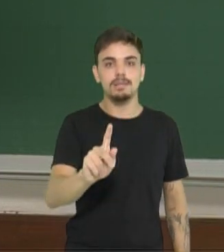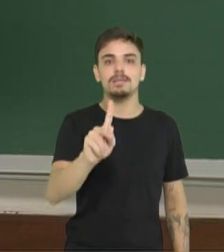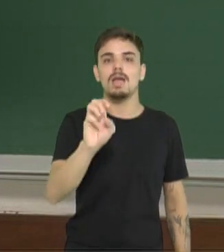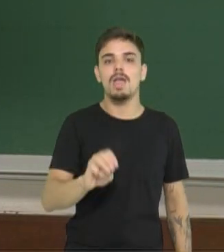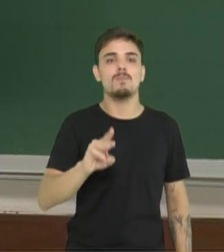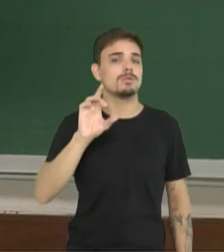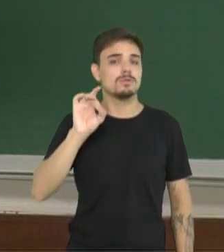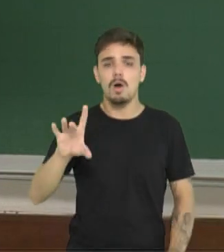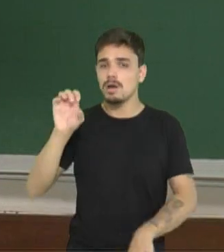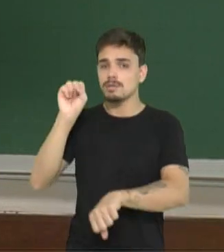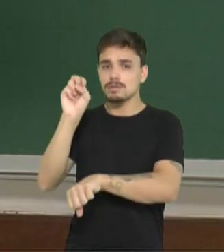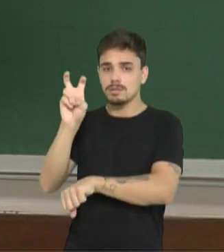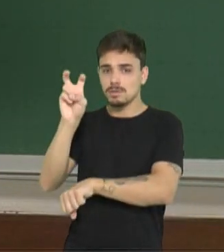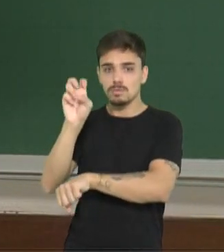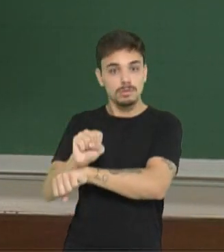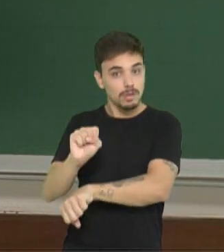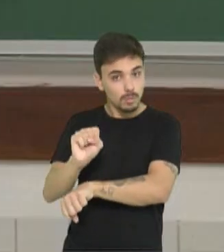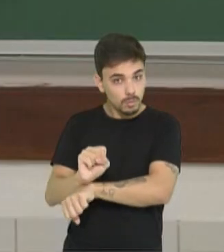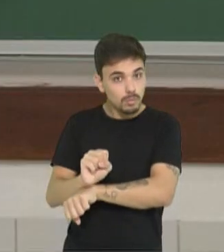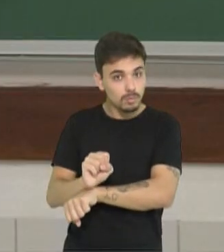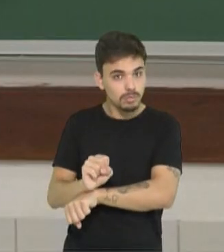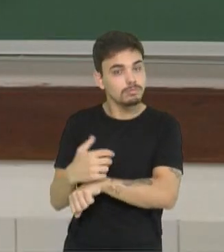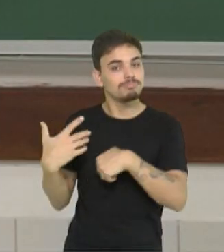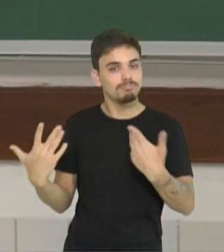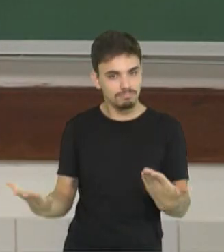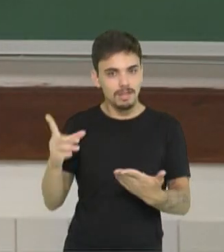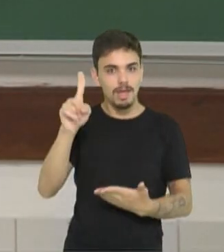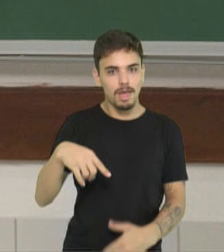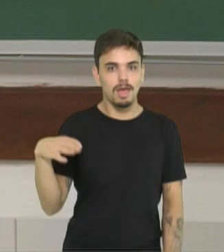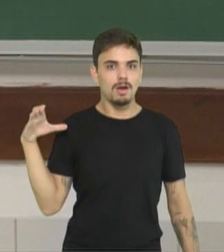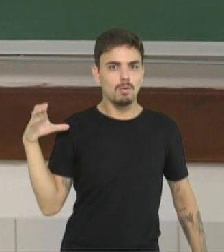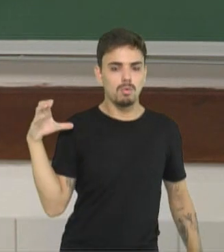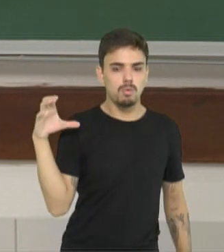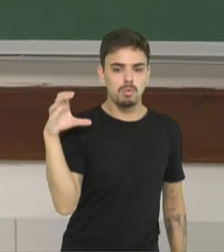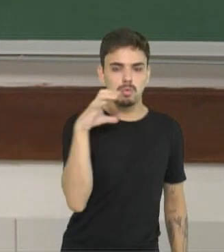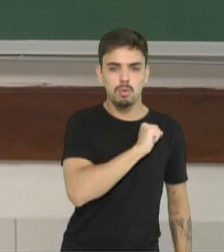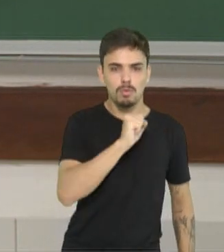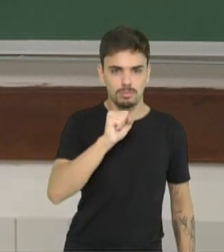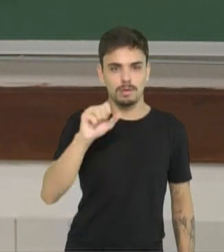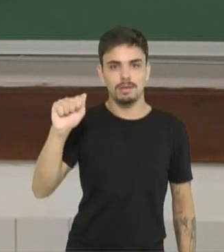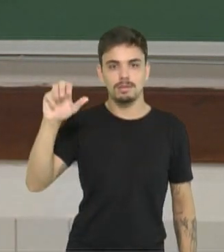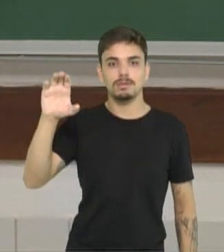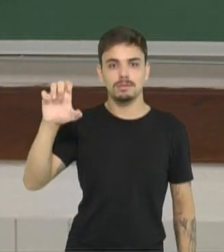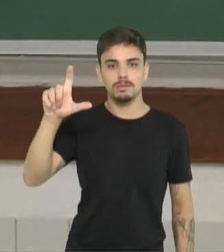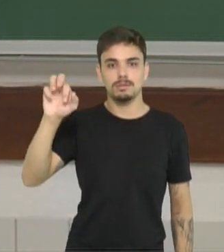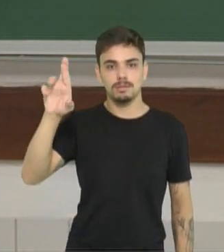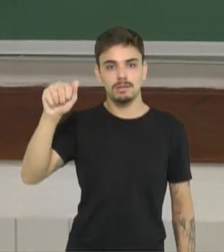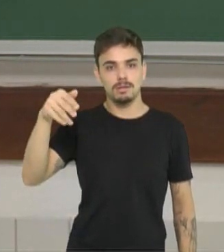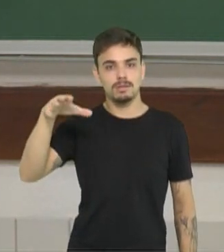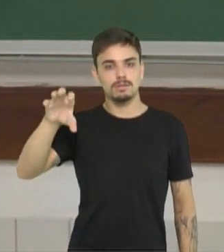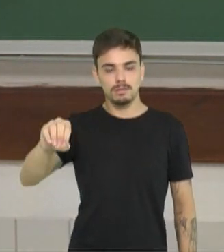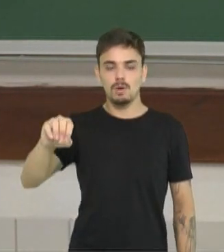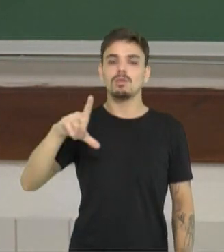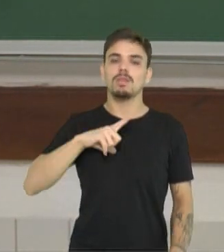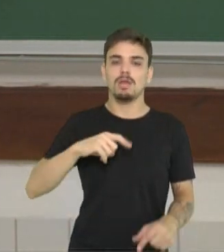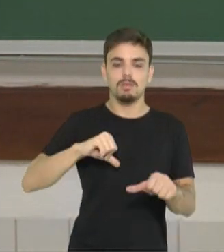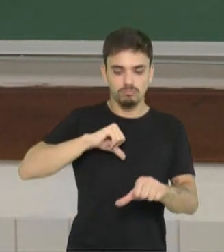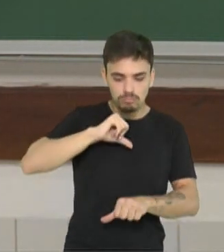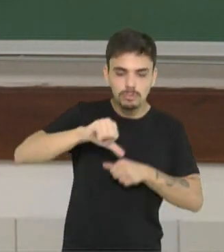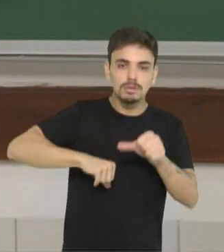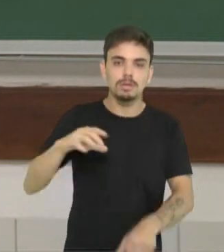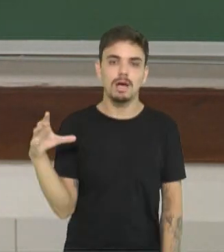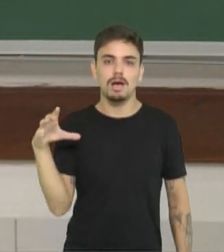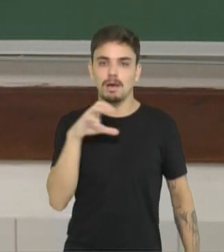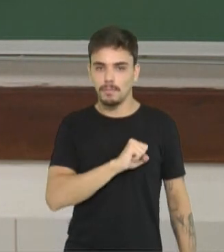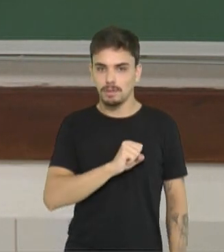segundos. Então, isso é a aceleração, né? Que faz essa mudança rápida de velocidade desse